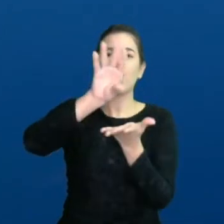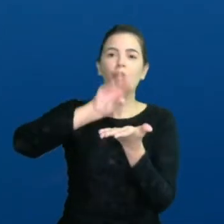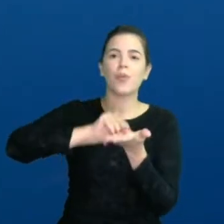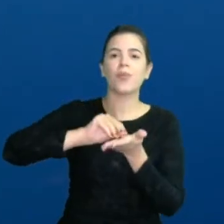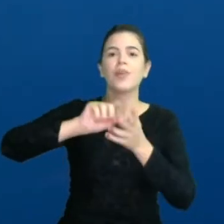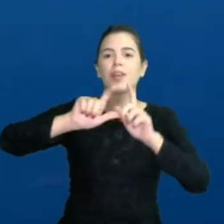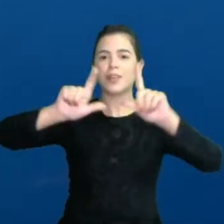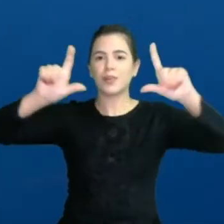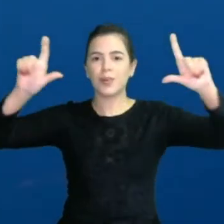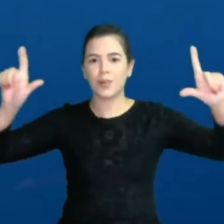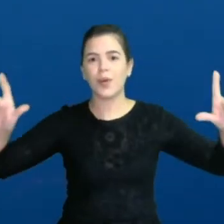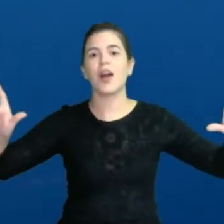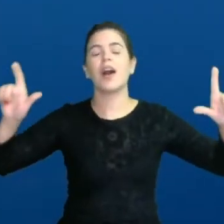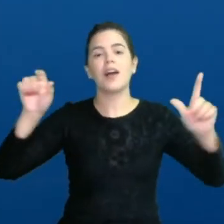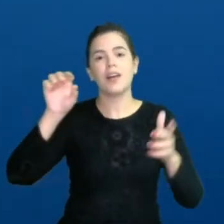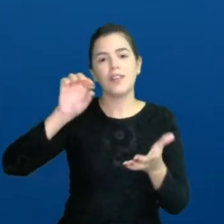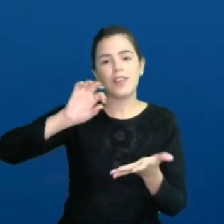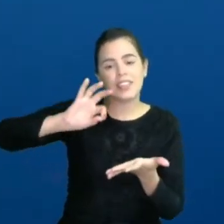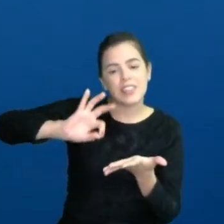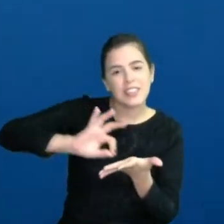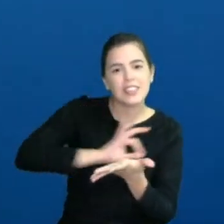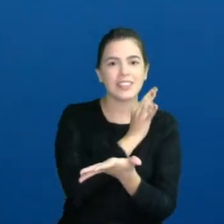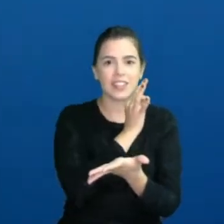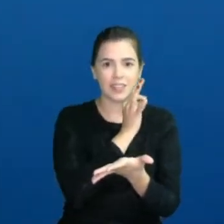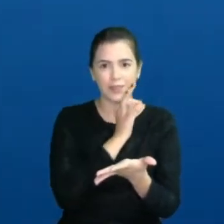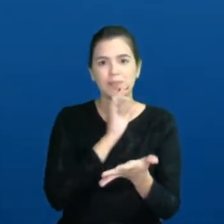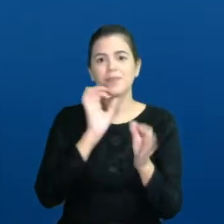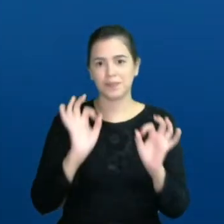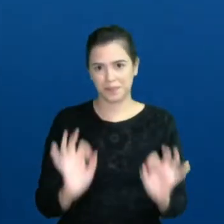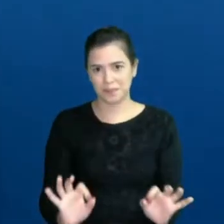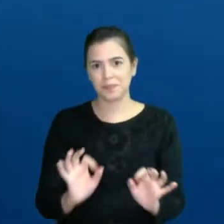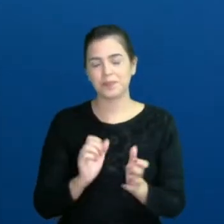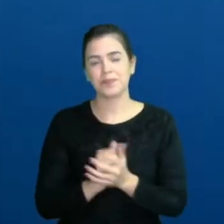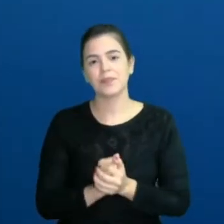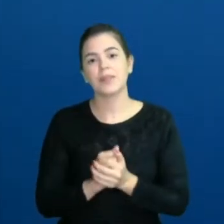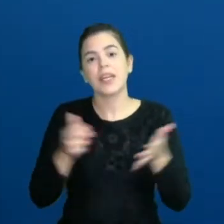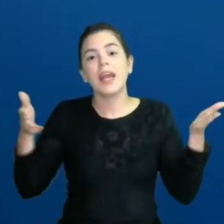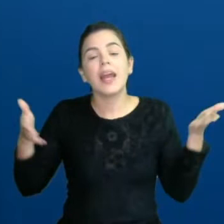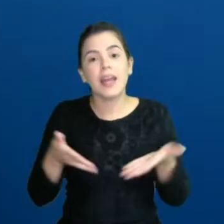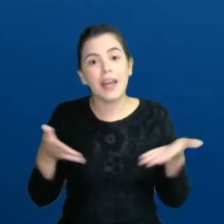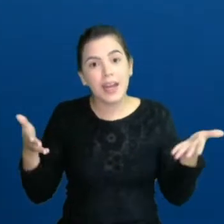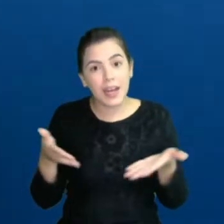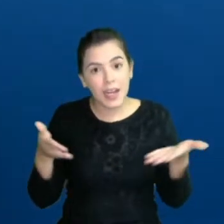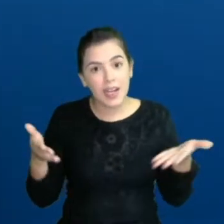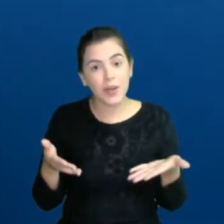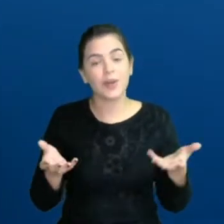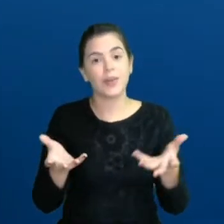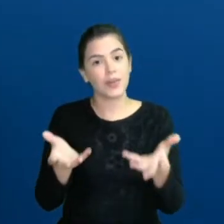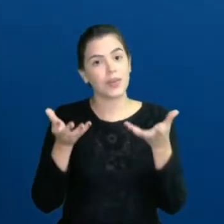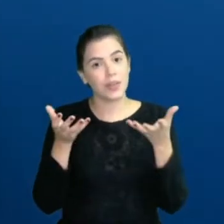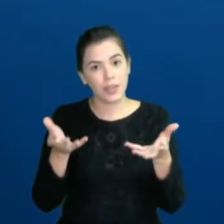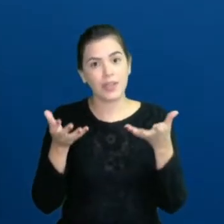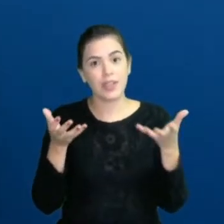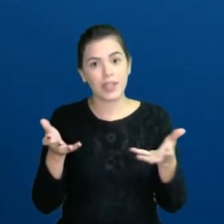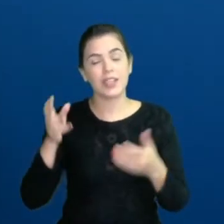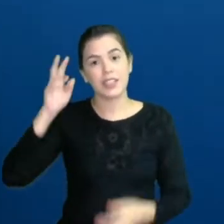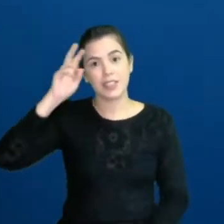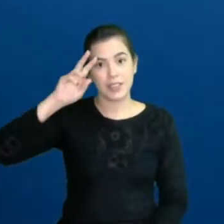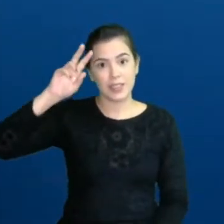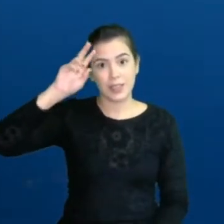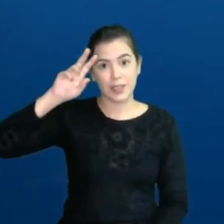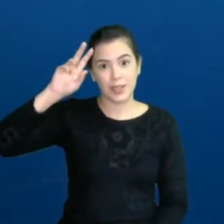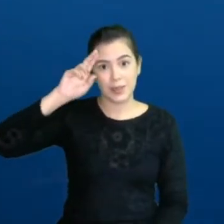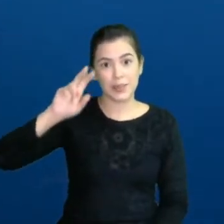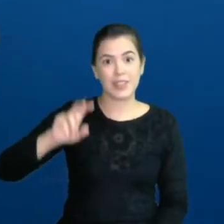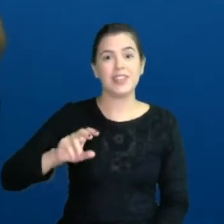quadro, para fazer a nossa assinatura, tá? E agora, eu queria que a gente lembrasse o